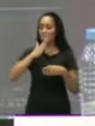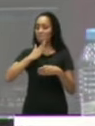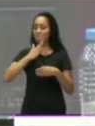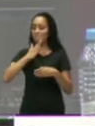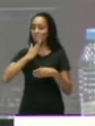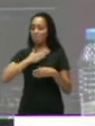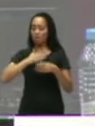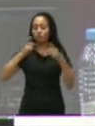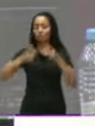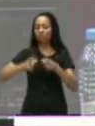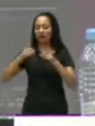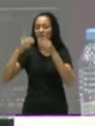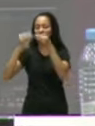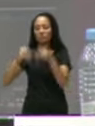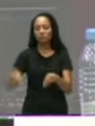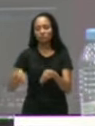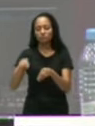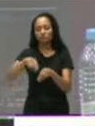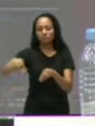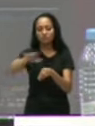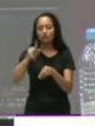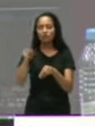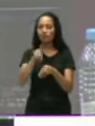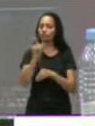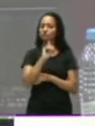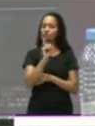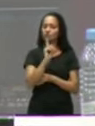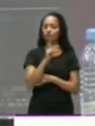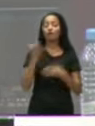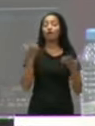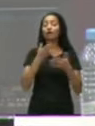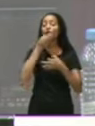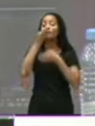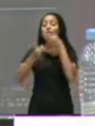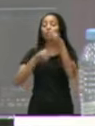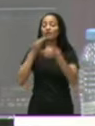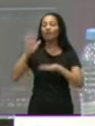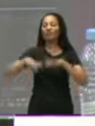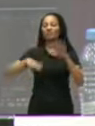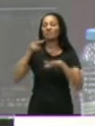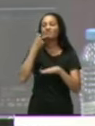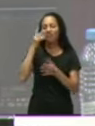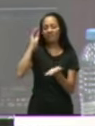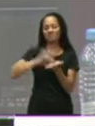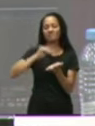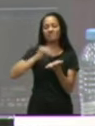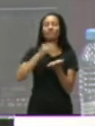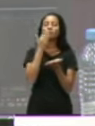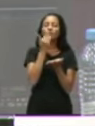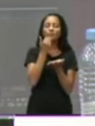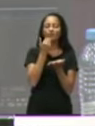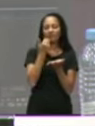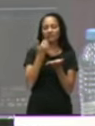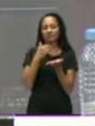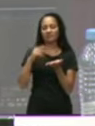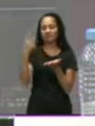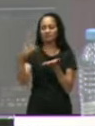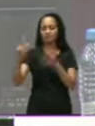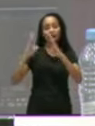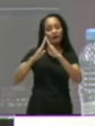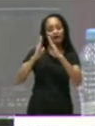E o que eu vou falar agora para vocês, se fala muito em falta de comida na mesa de vocês,